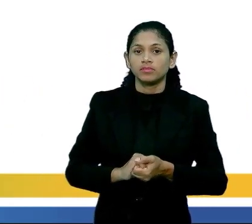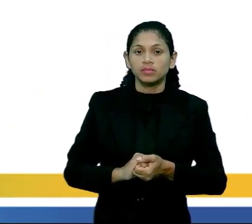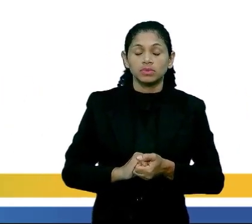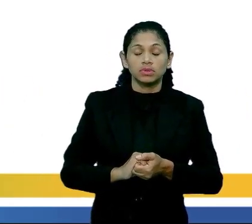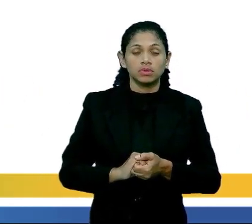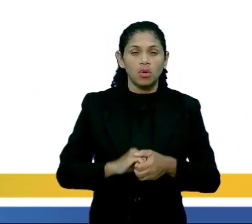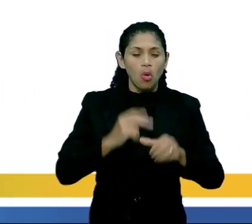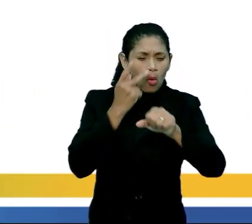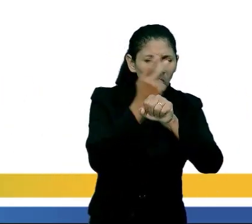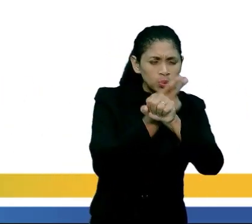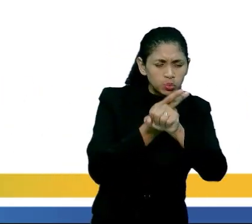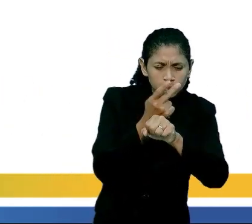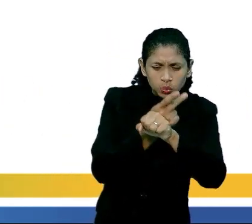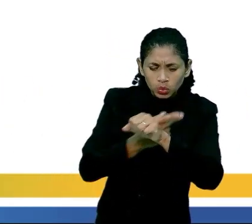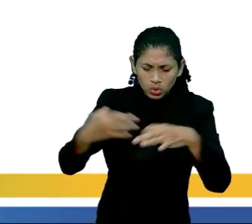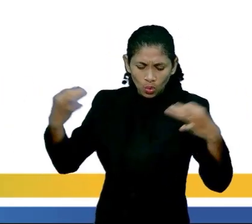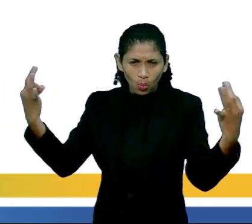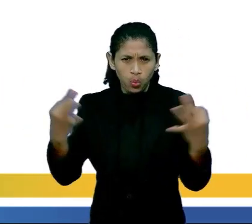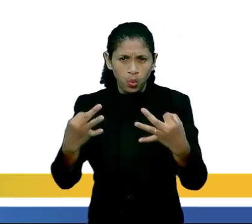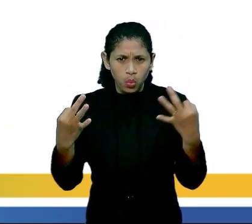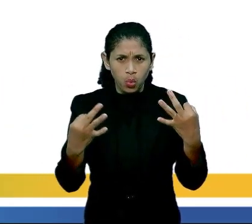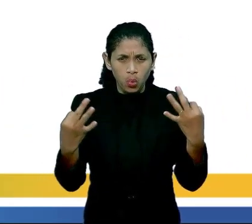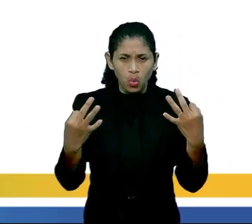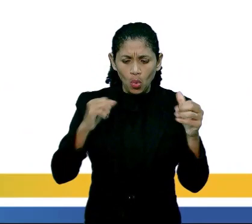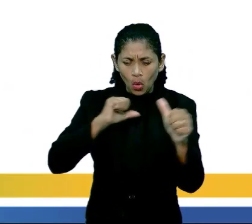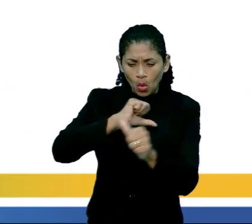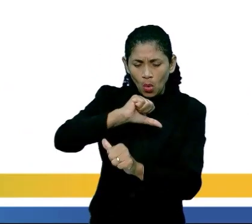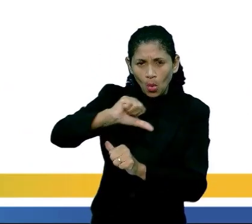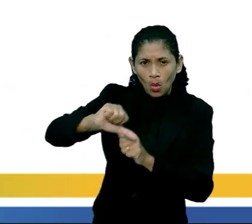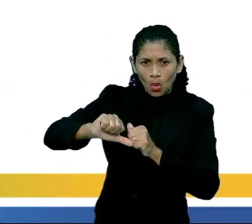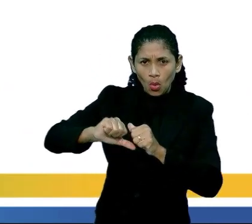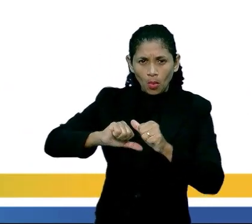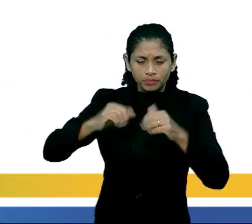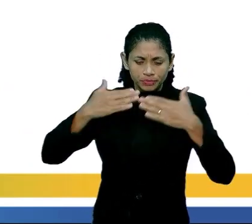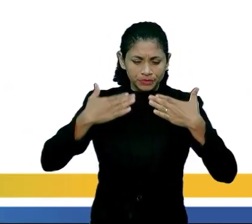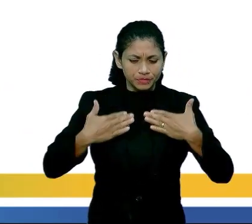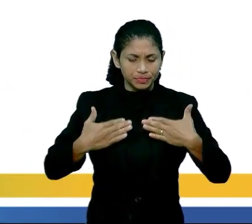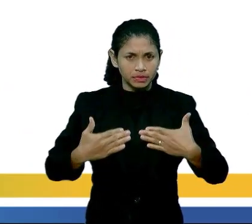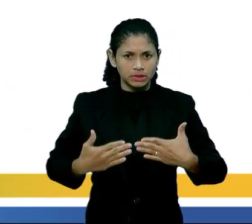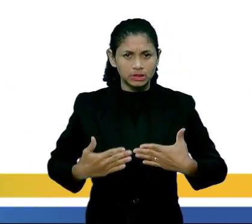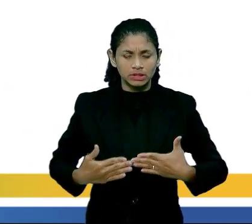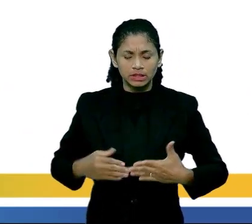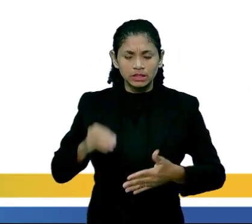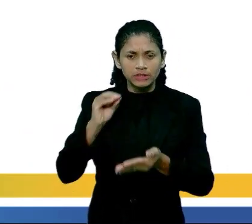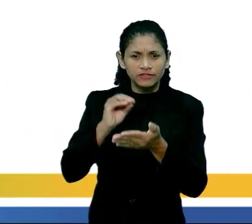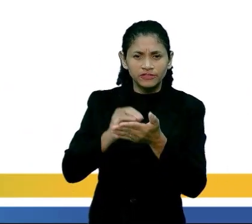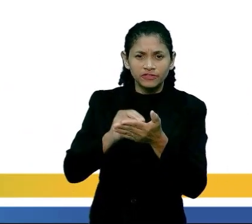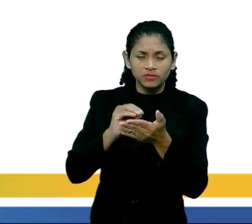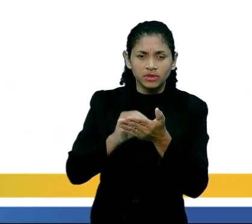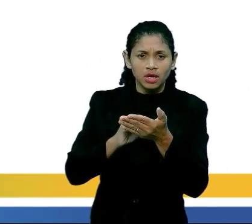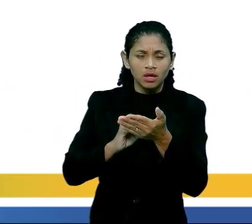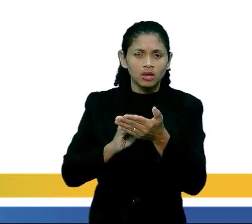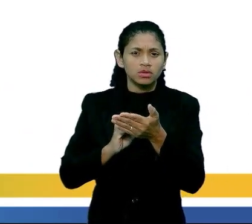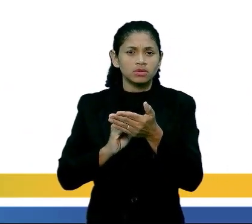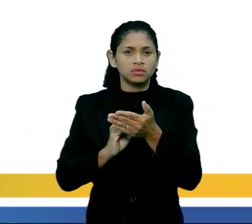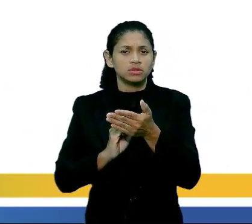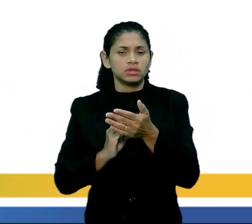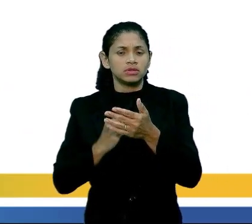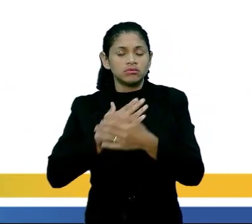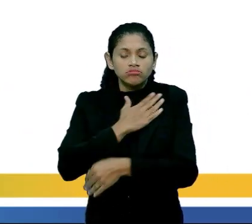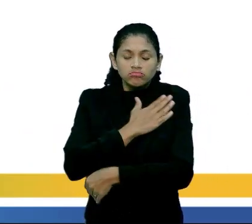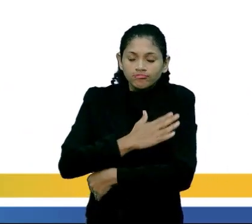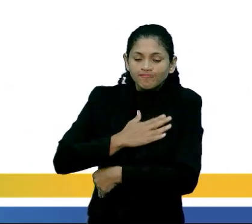uma busca por perfeição, adequação, cobrança e insatisfação consigo. Nessa busca incessante pelo